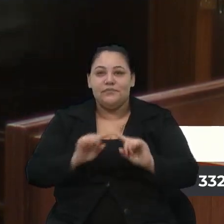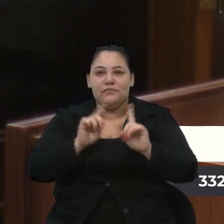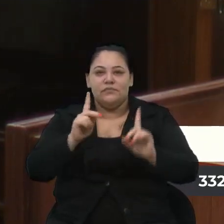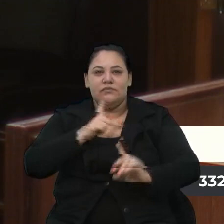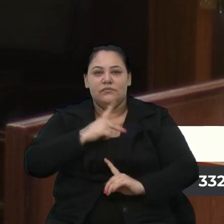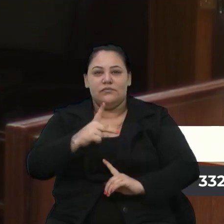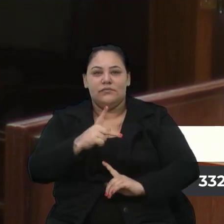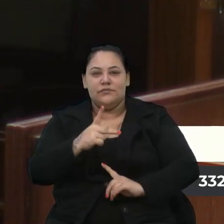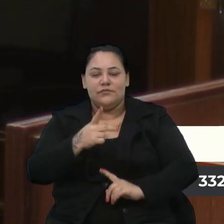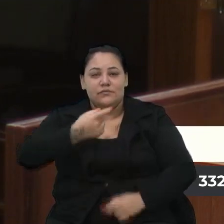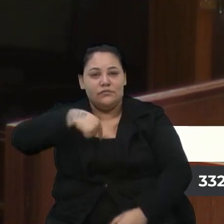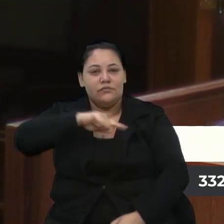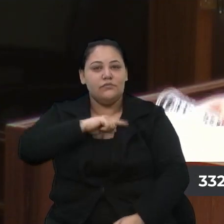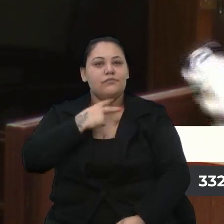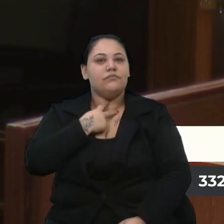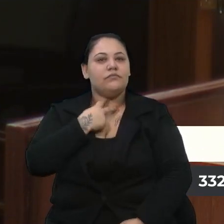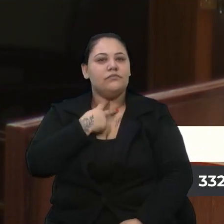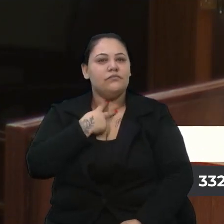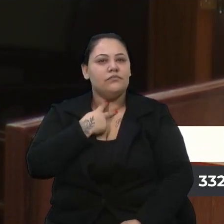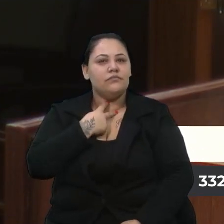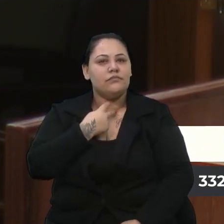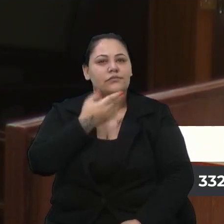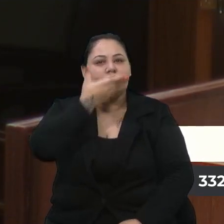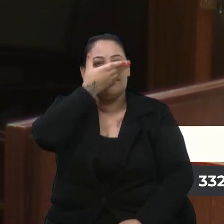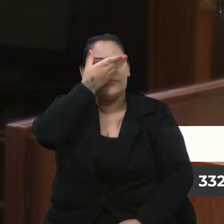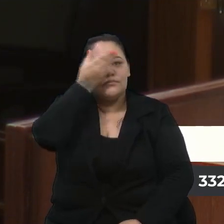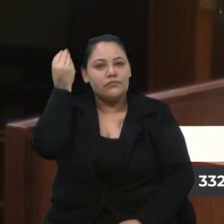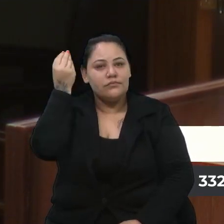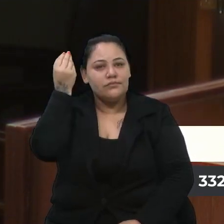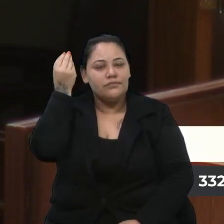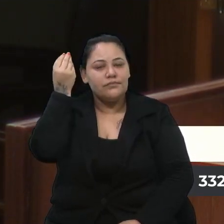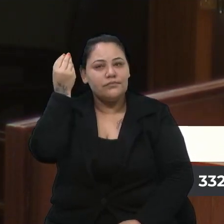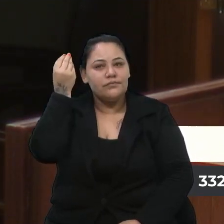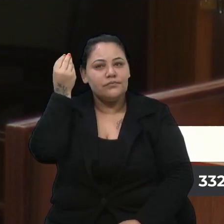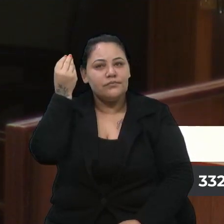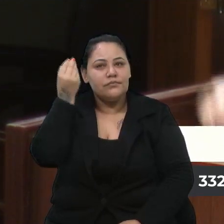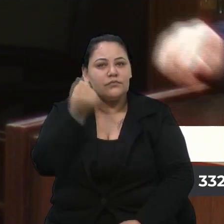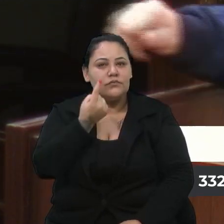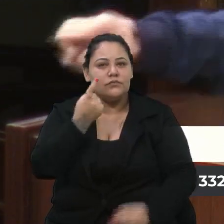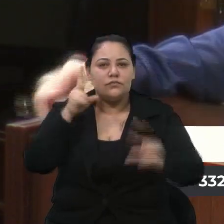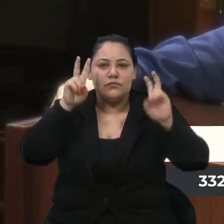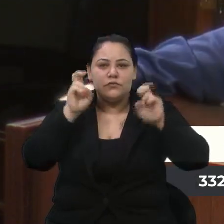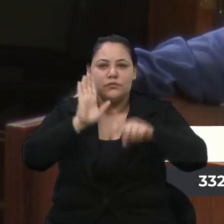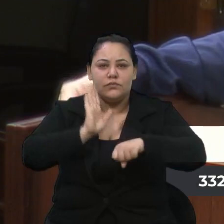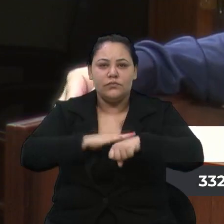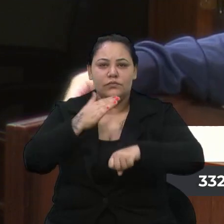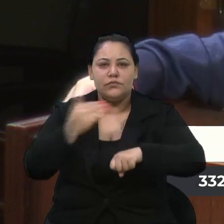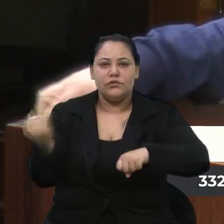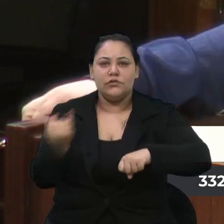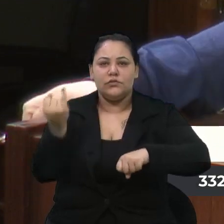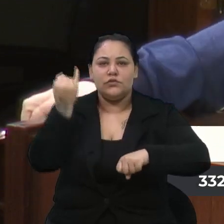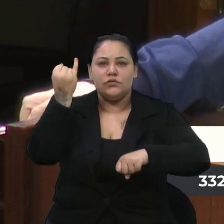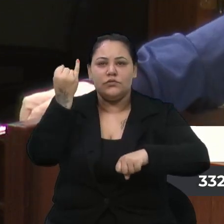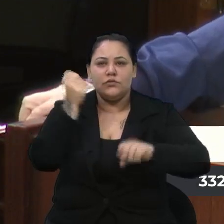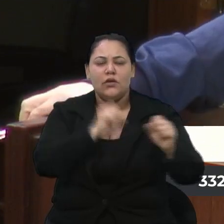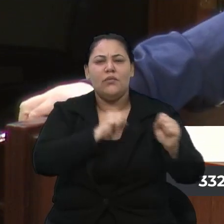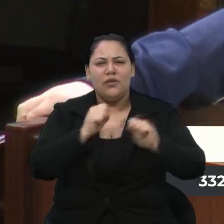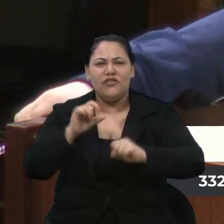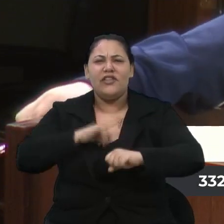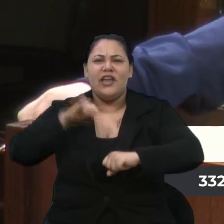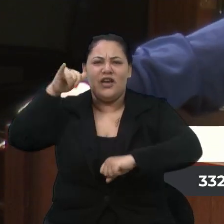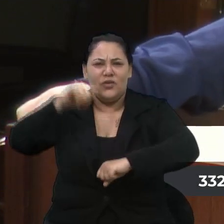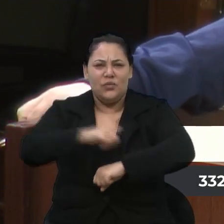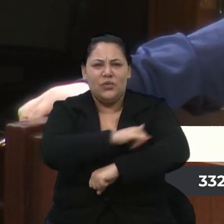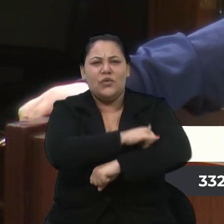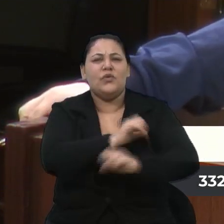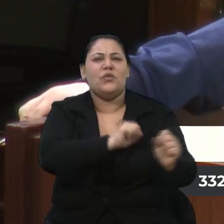não podemos nos esquecer de um dos temas mais importantes, que pode ter aeroporto, pode ter